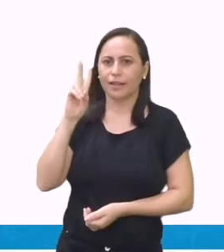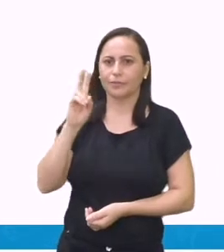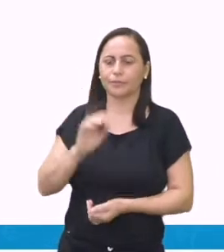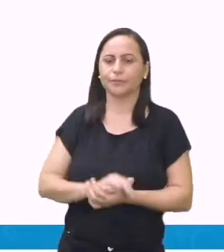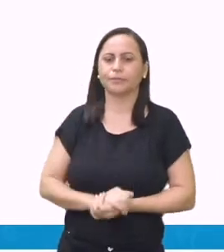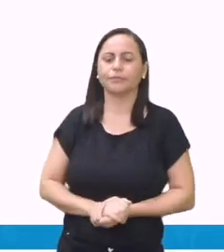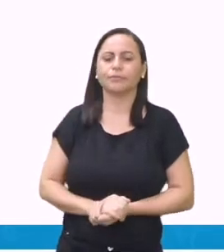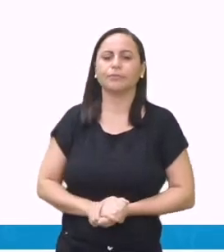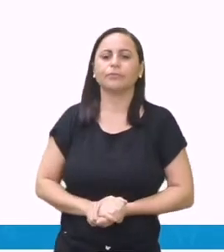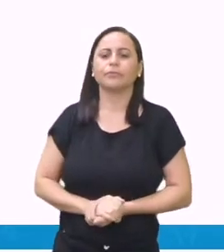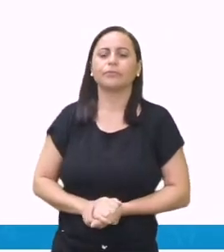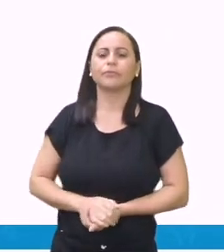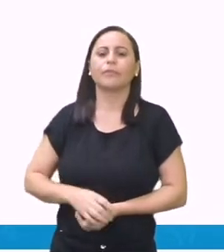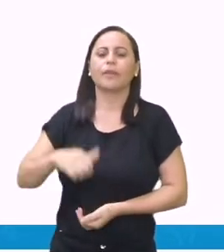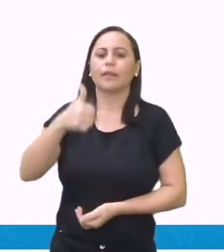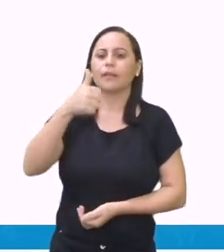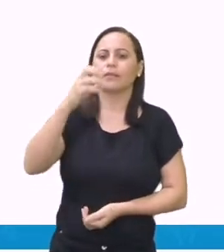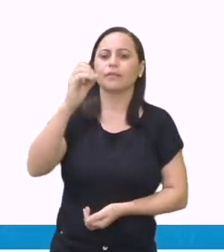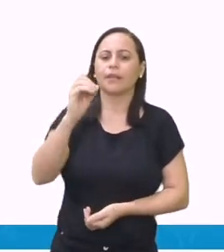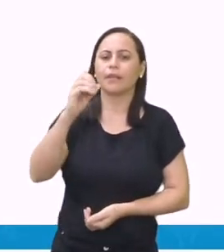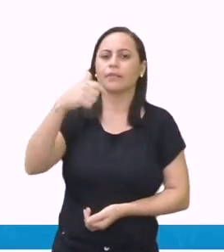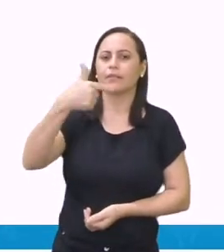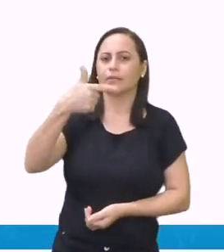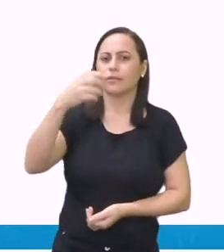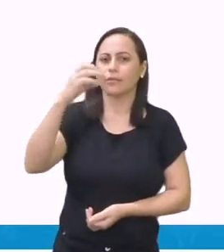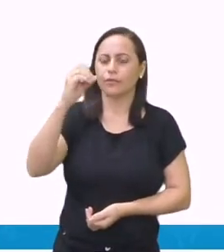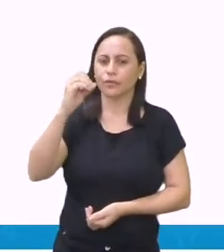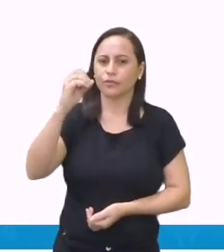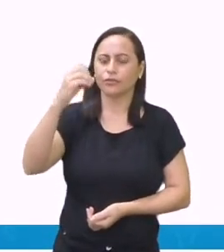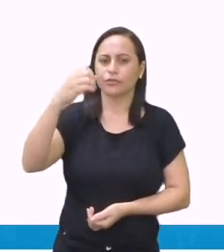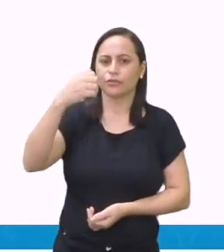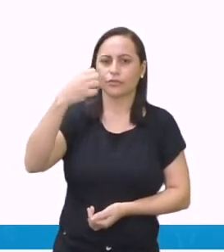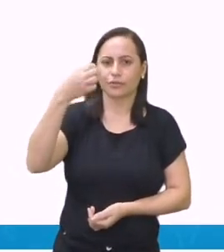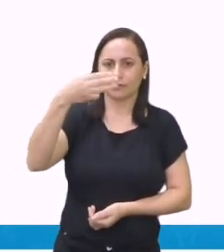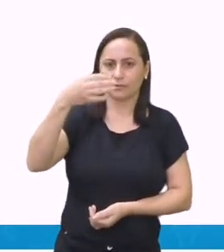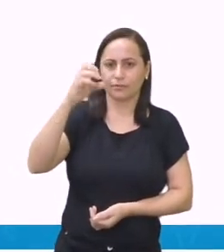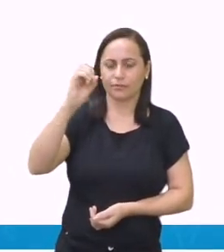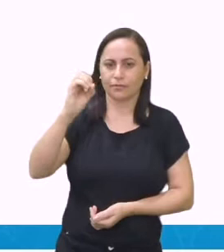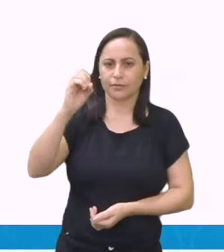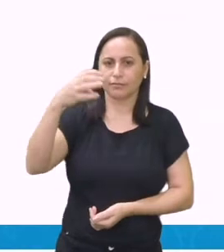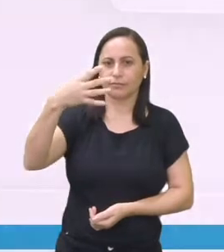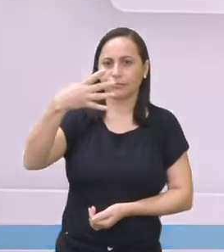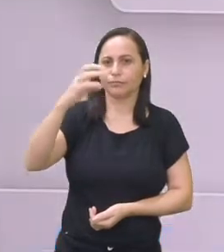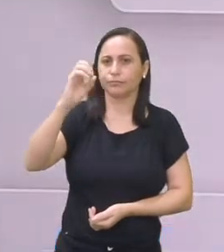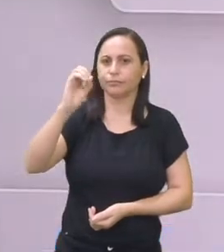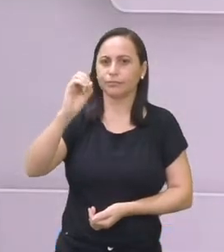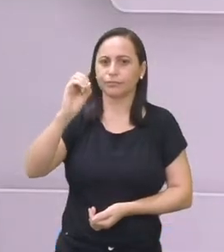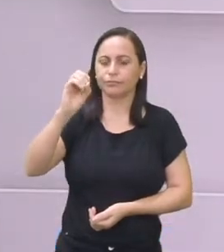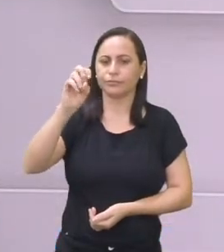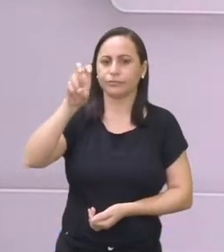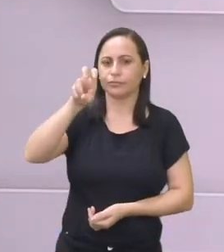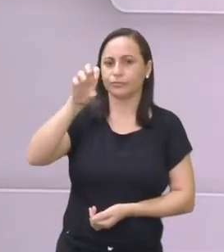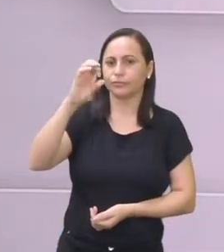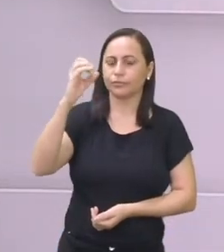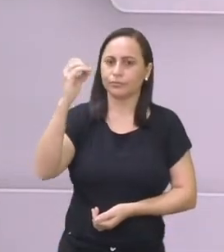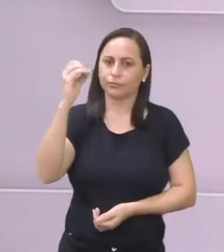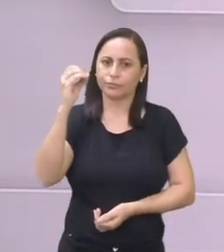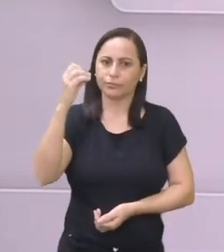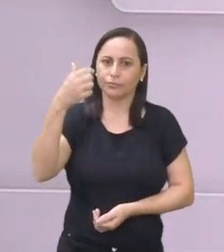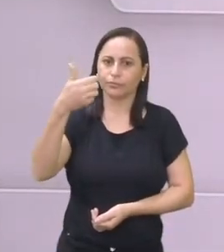vamos lá. 10, 20, 30, 40,